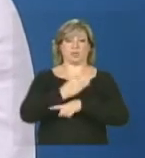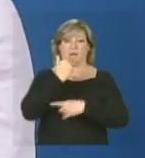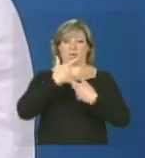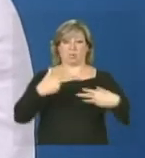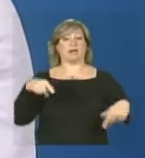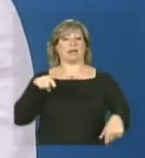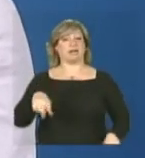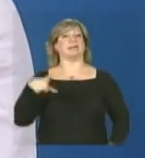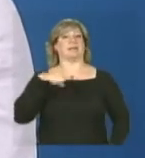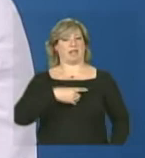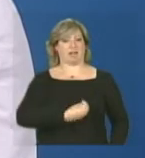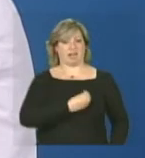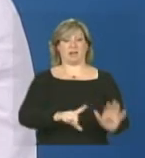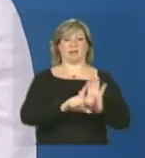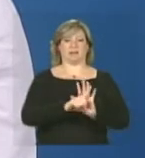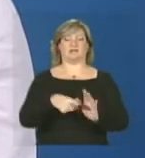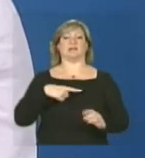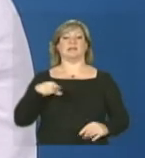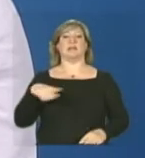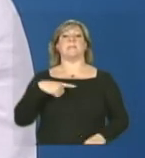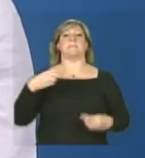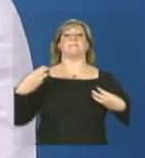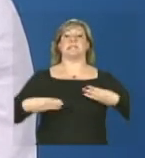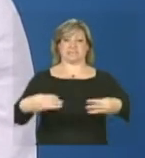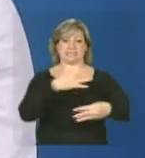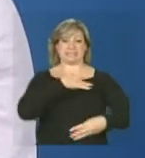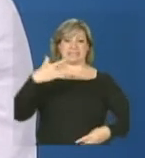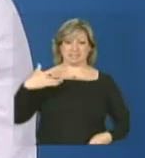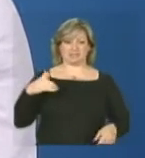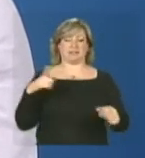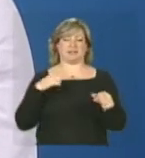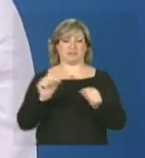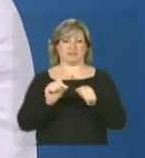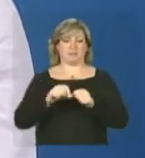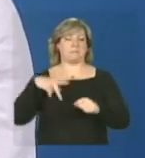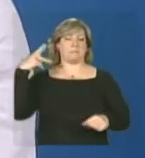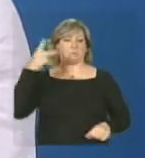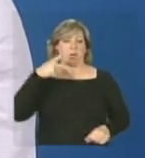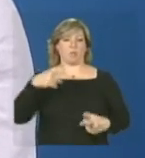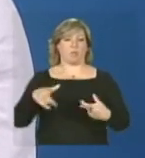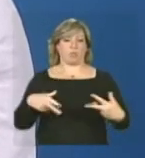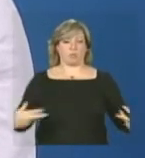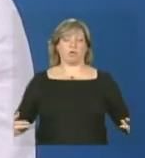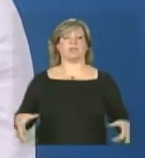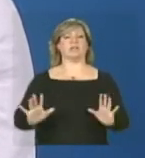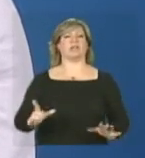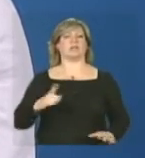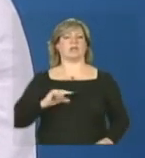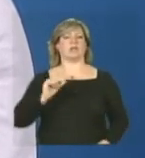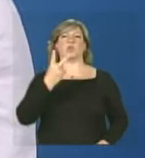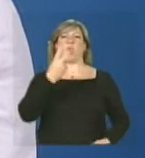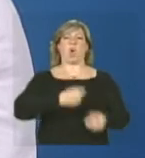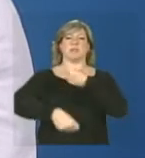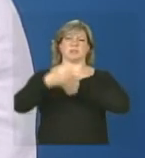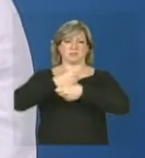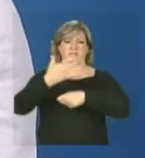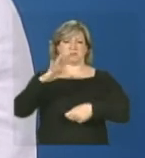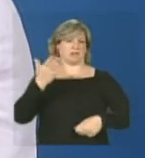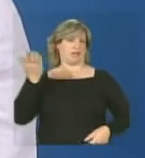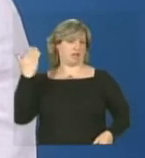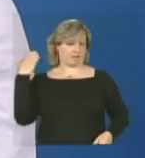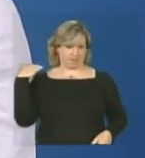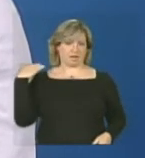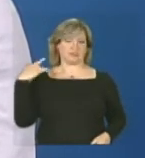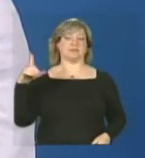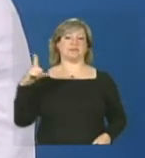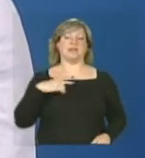é gerida pelo Ministério da Saúde e existe, aconteceu toda uma mobilização já há alguns 2 anos atrás para